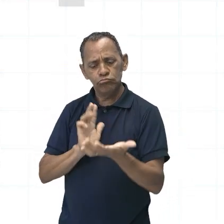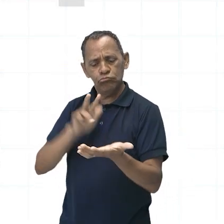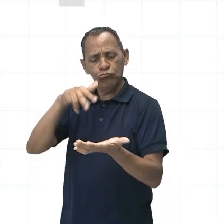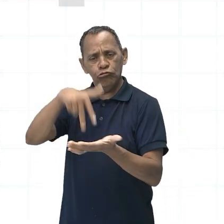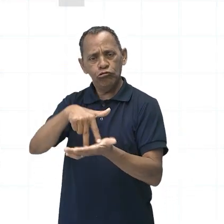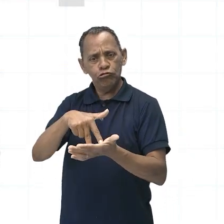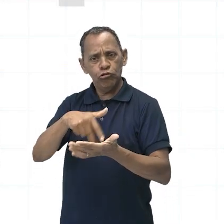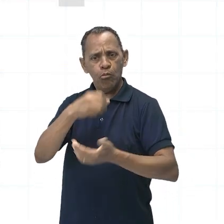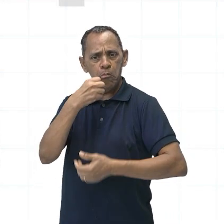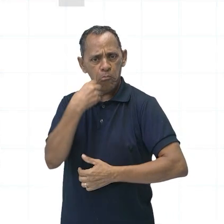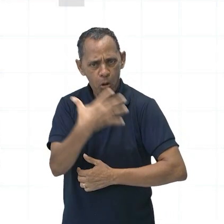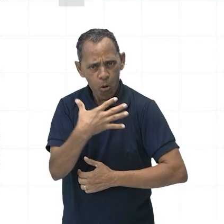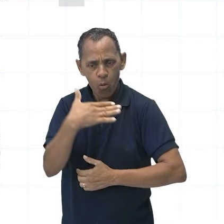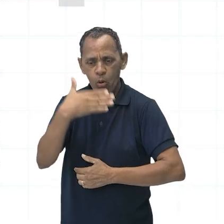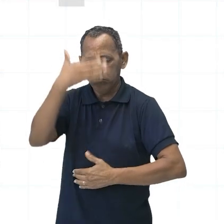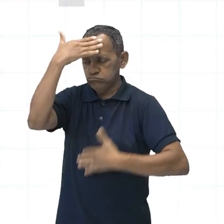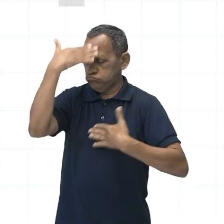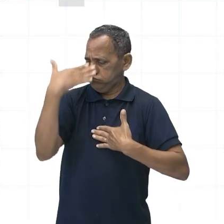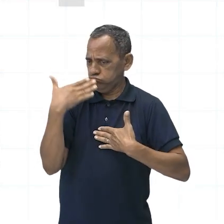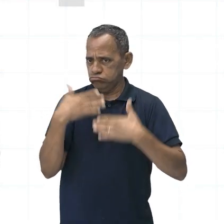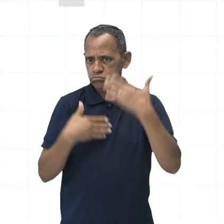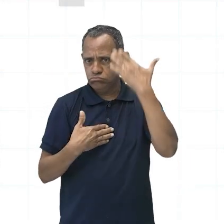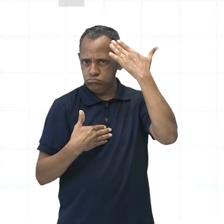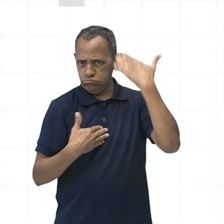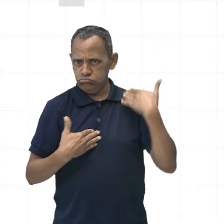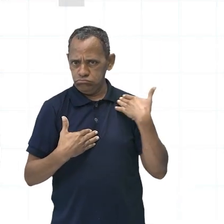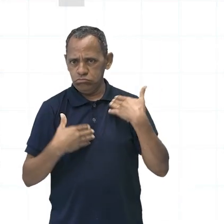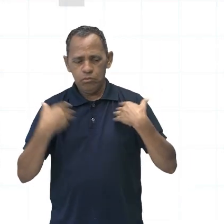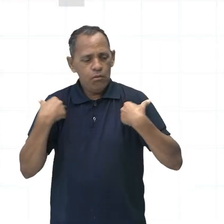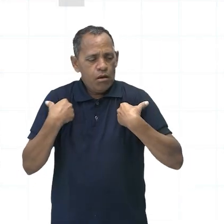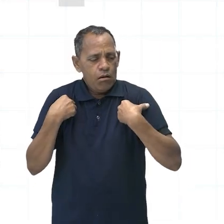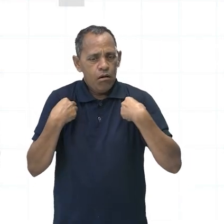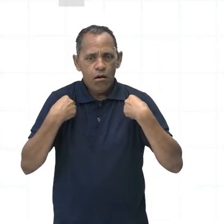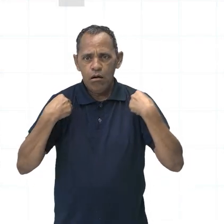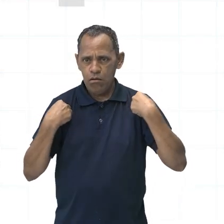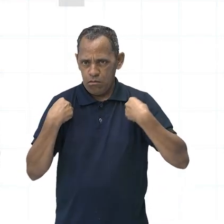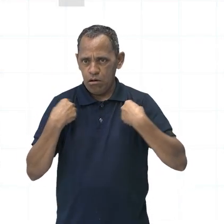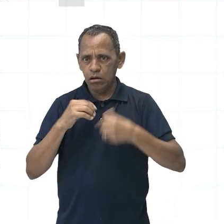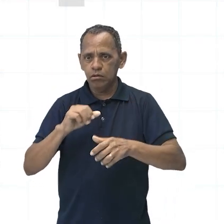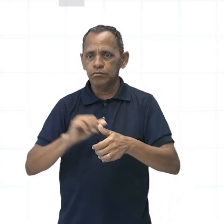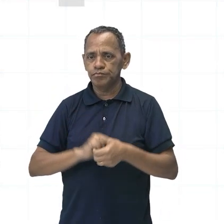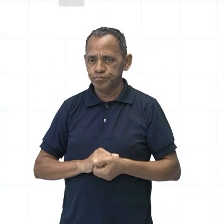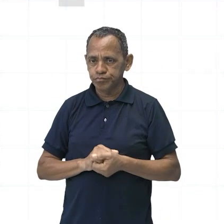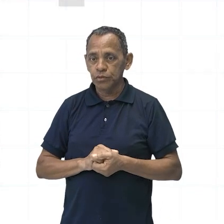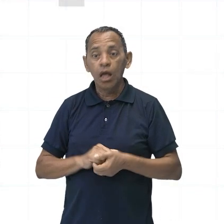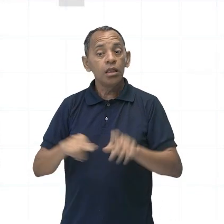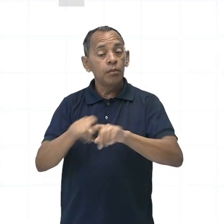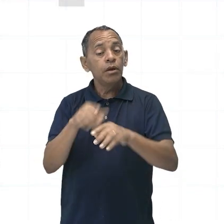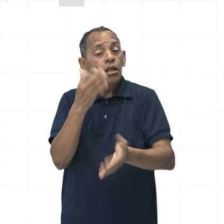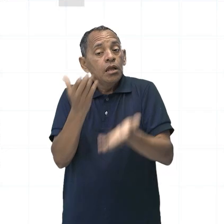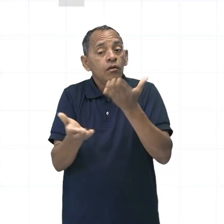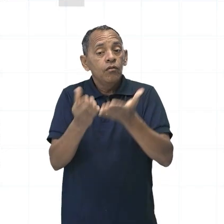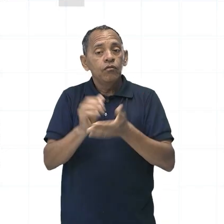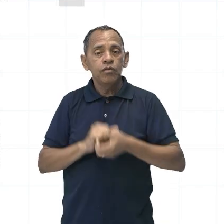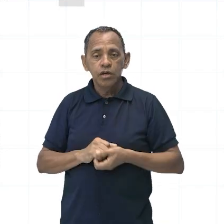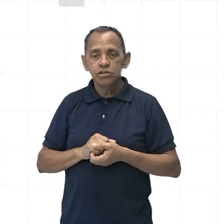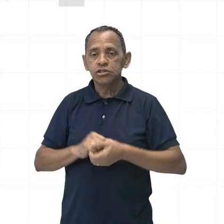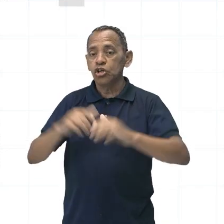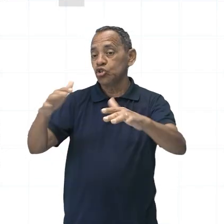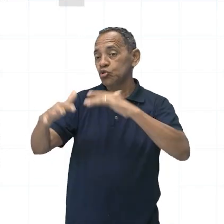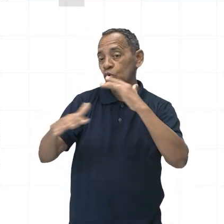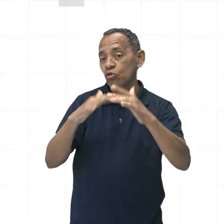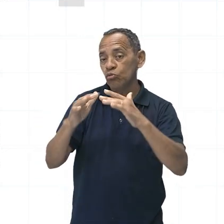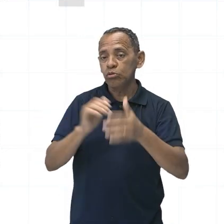alinhada, a coluna muito reta, a cabeça sempre mantida no alinhamento. E aí também tem a leveza e fluidez. O que é